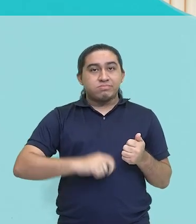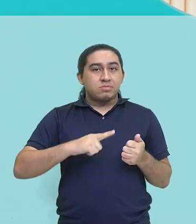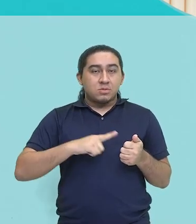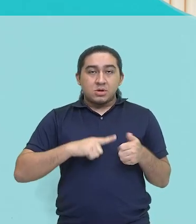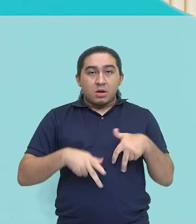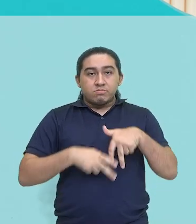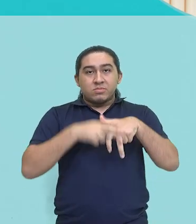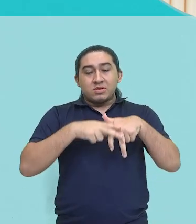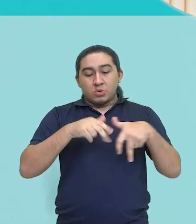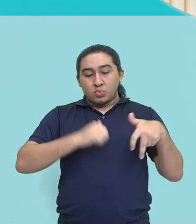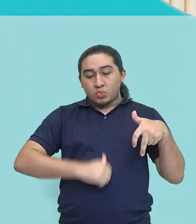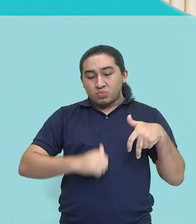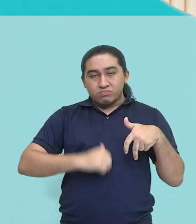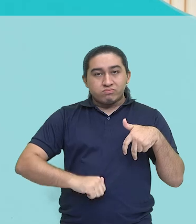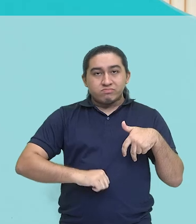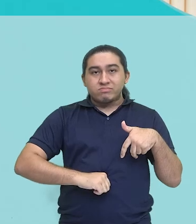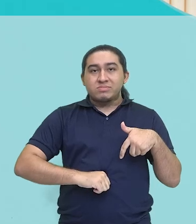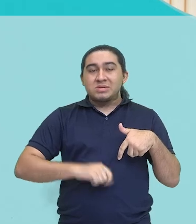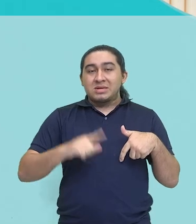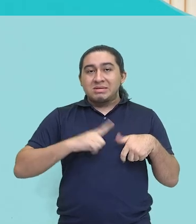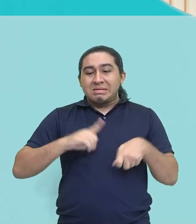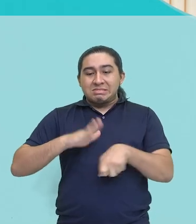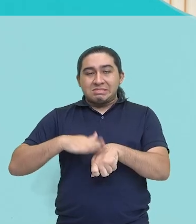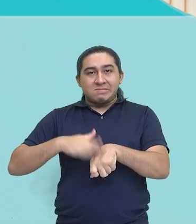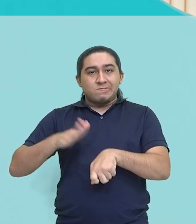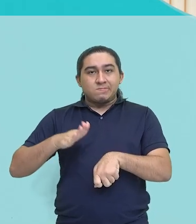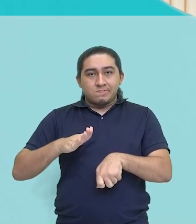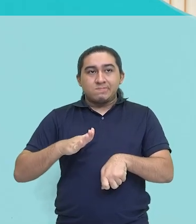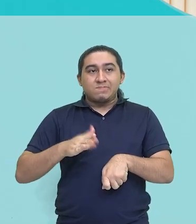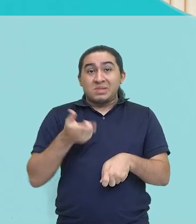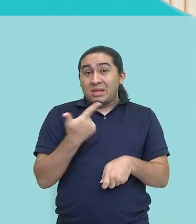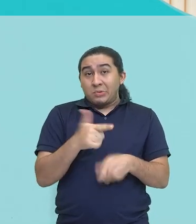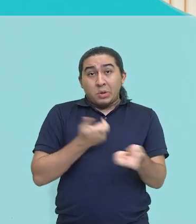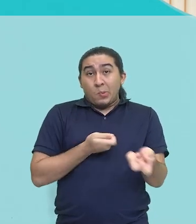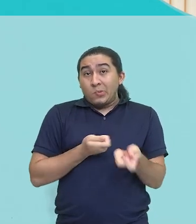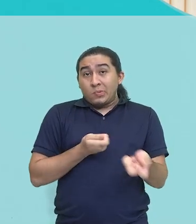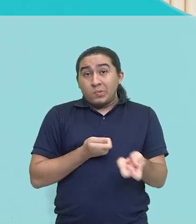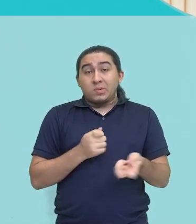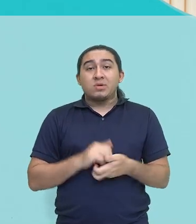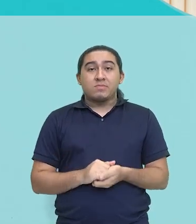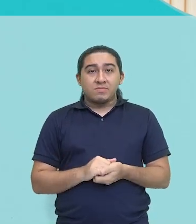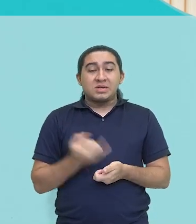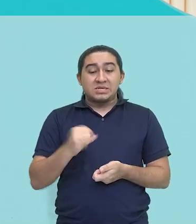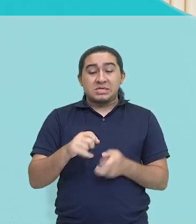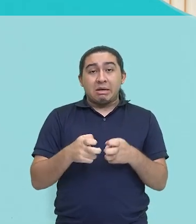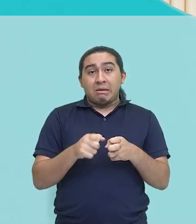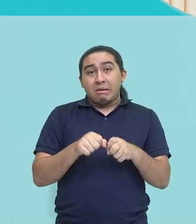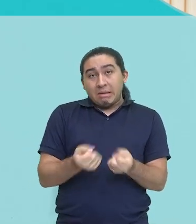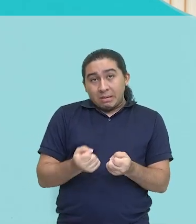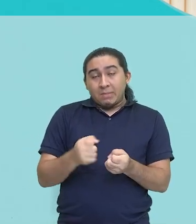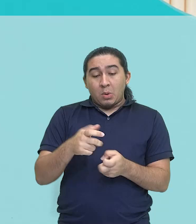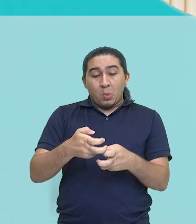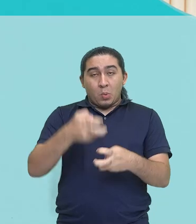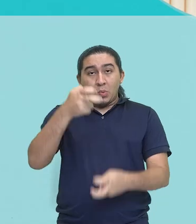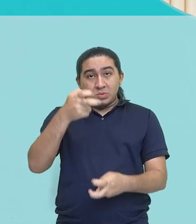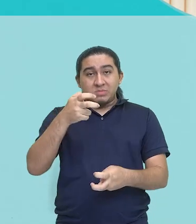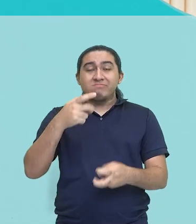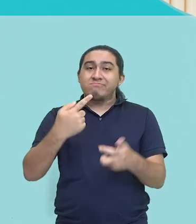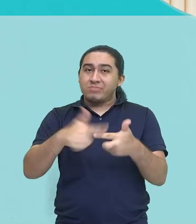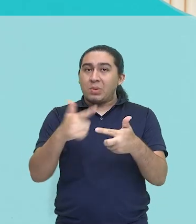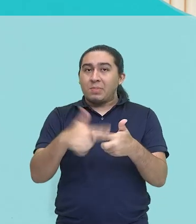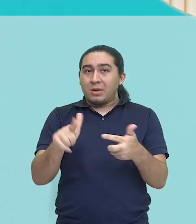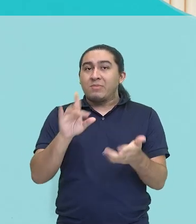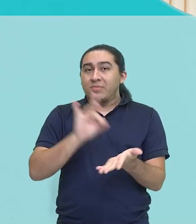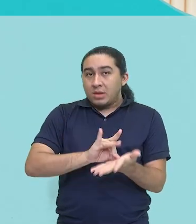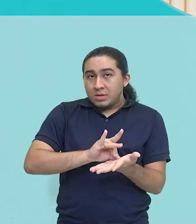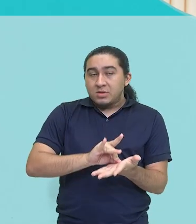calça. Então, existe uma infinidade de coisas ali, de inervações que é necessário proteger e o bumbum ele tem